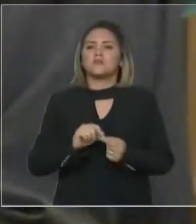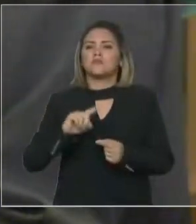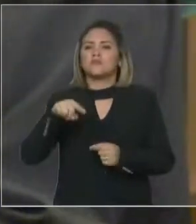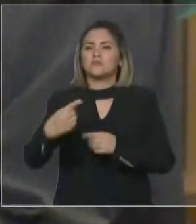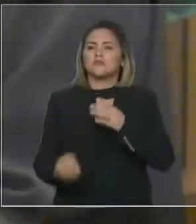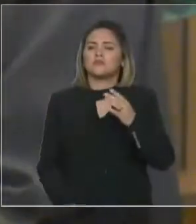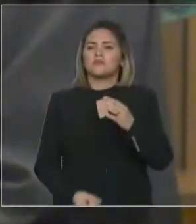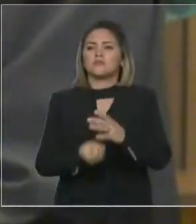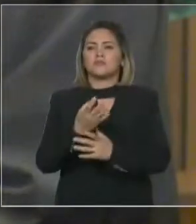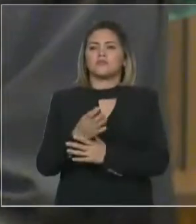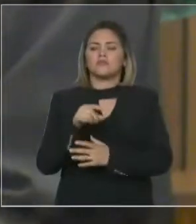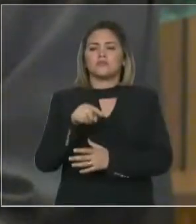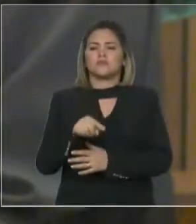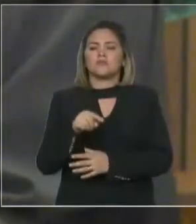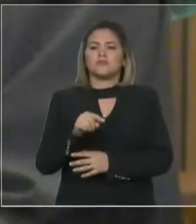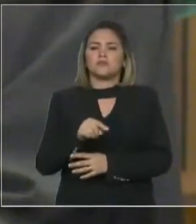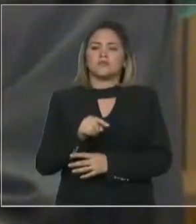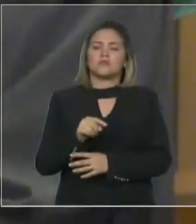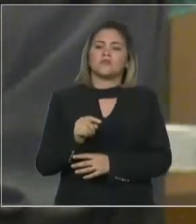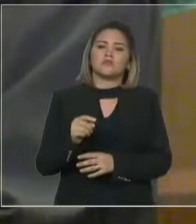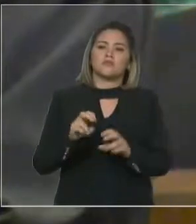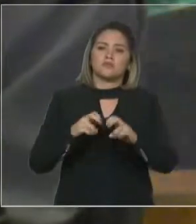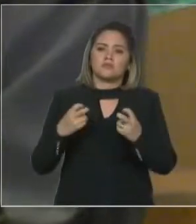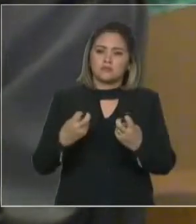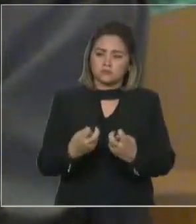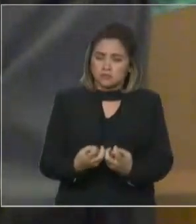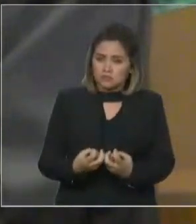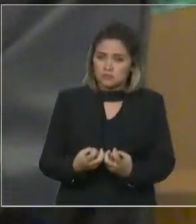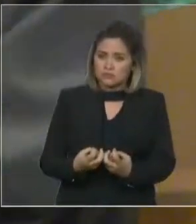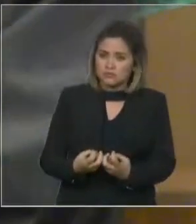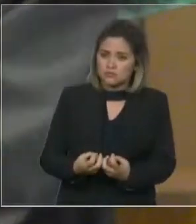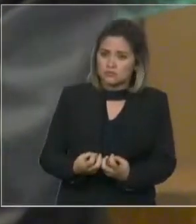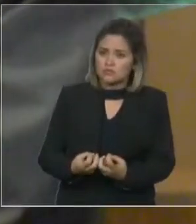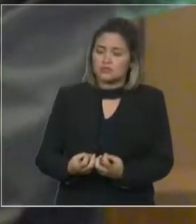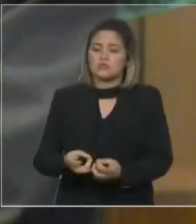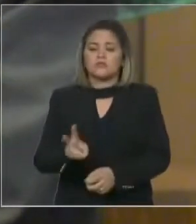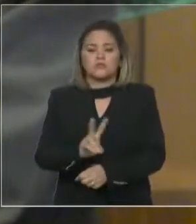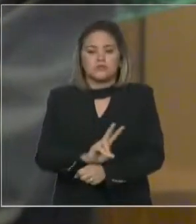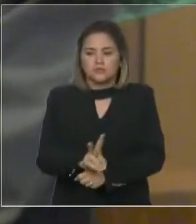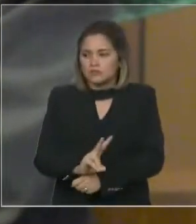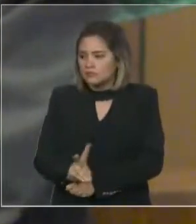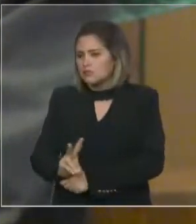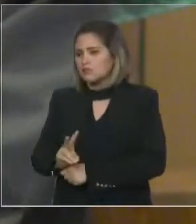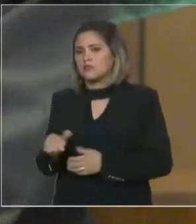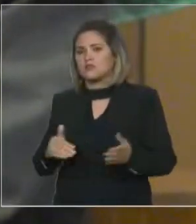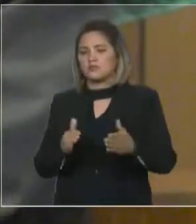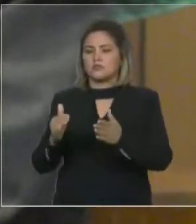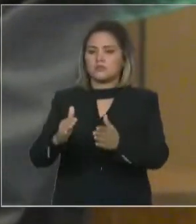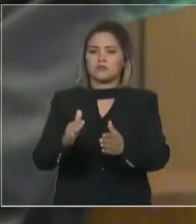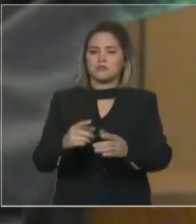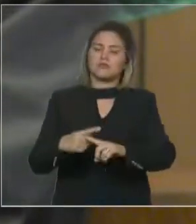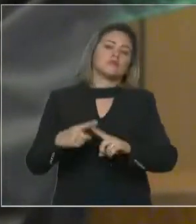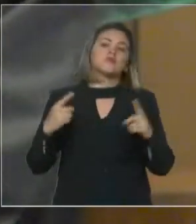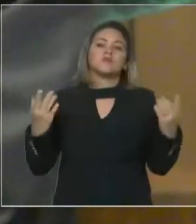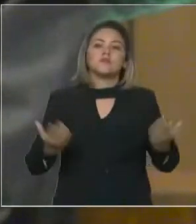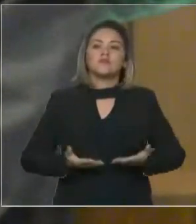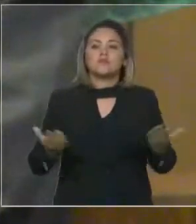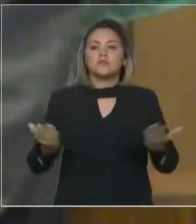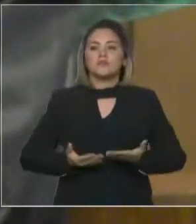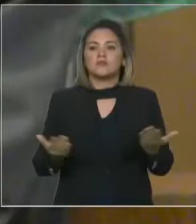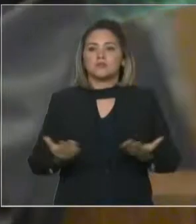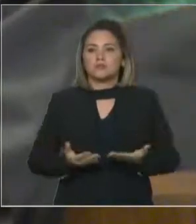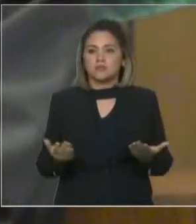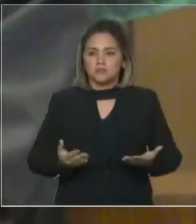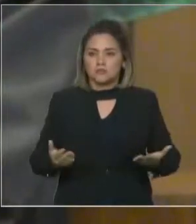foi verificar o estado dessas estradas. Mas agora, nessa nova legislatura em que